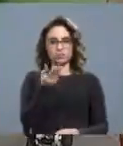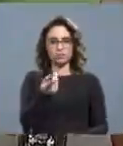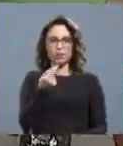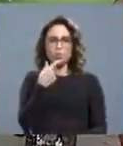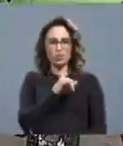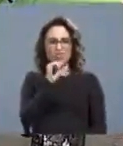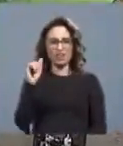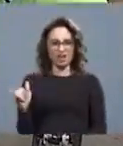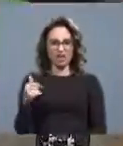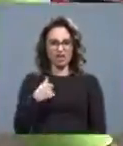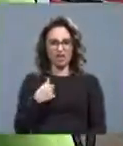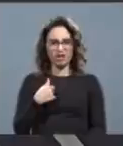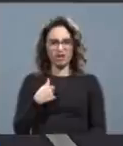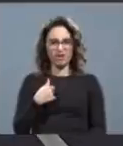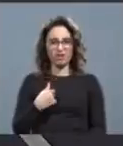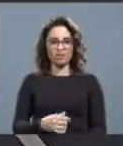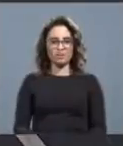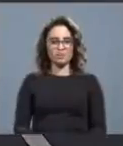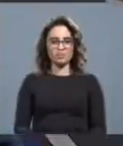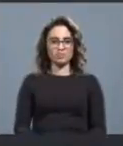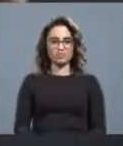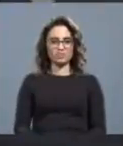Hã? Foi muito homossexual.